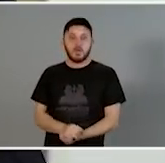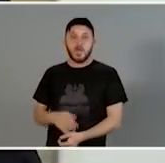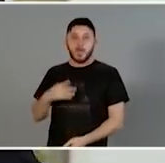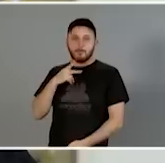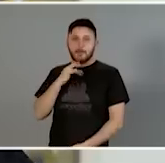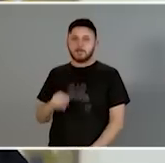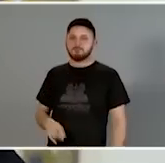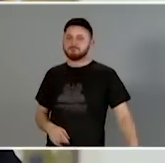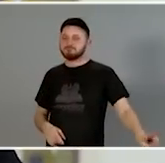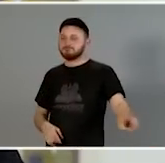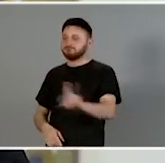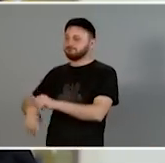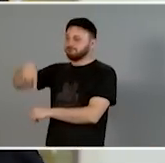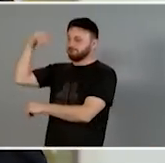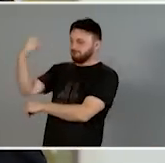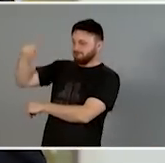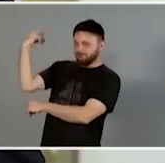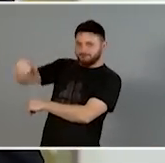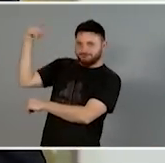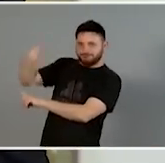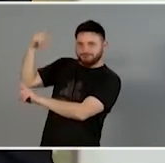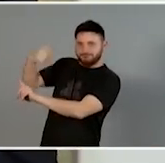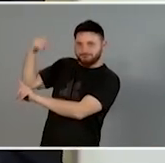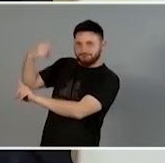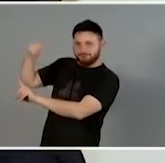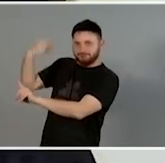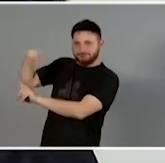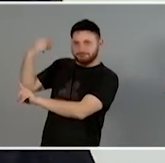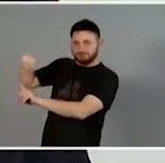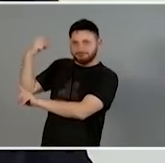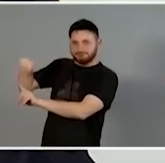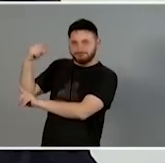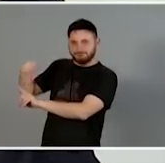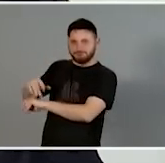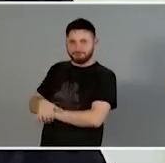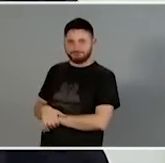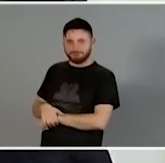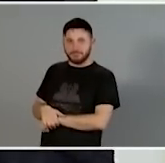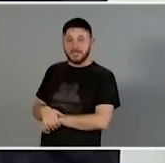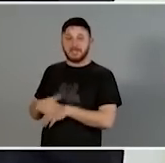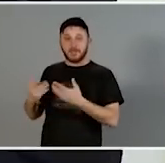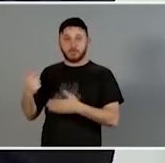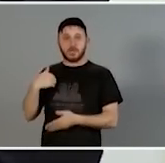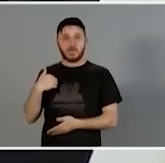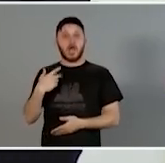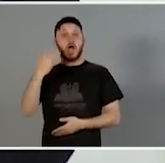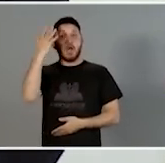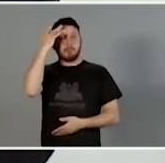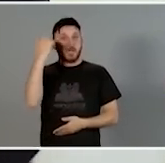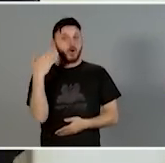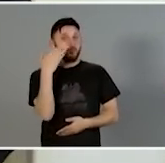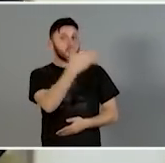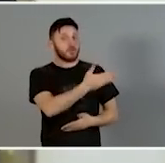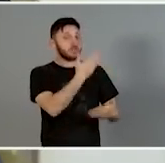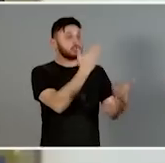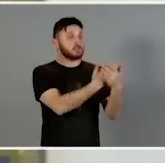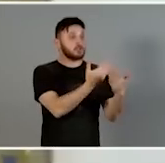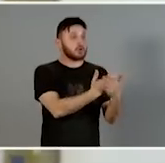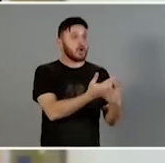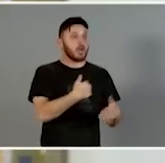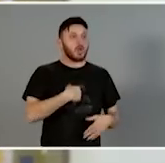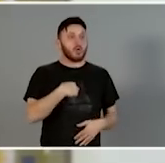numa cartolina amarela, botou esse texto: dá-me a mim o teu fardo. E meu fardo era a vergonha de